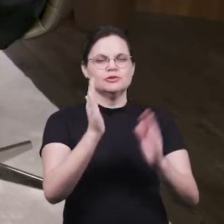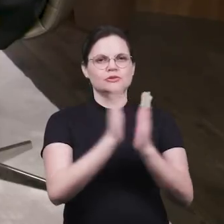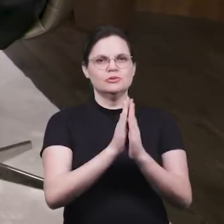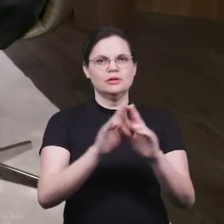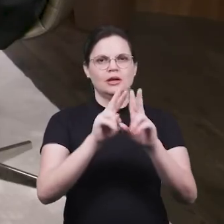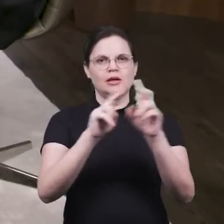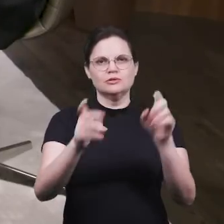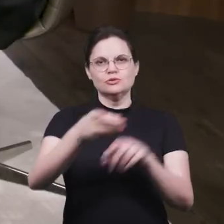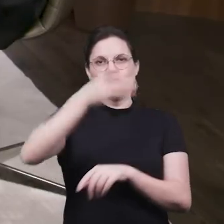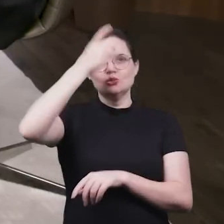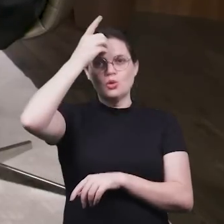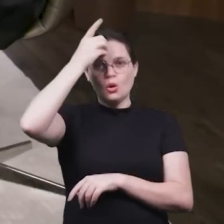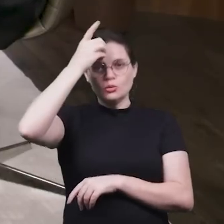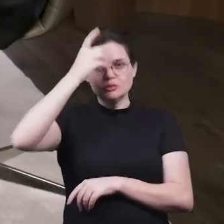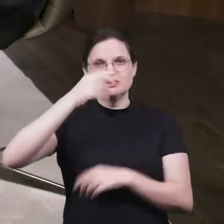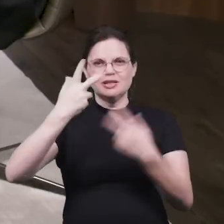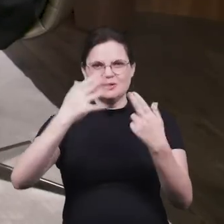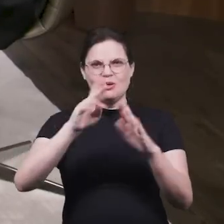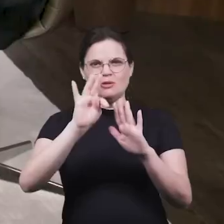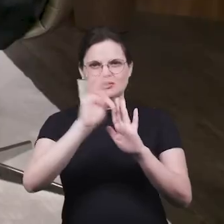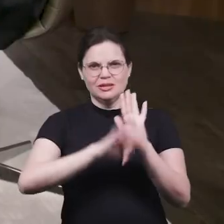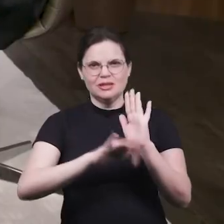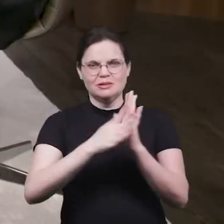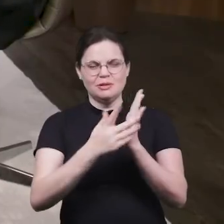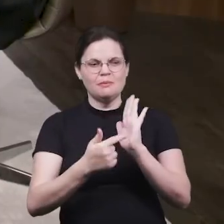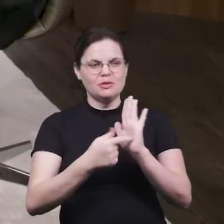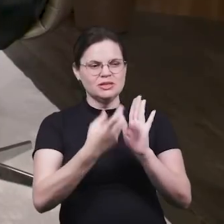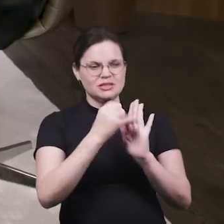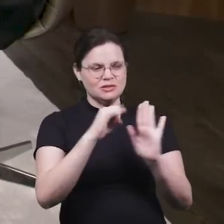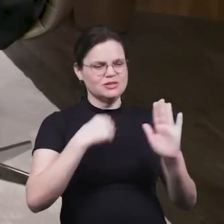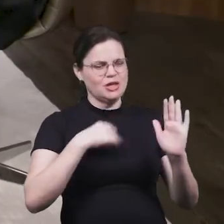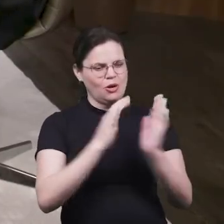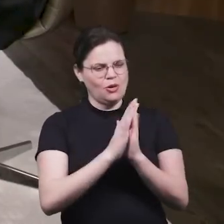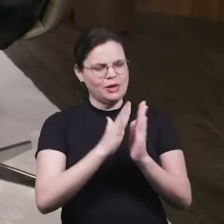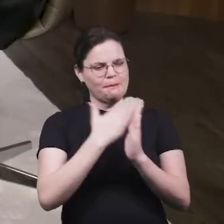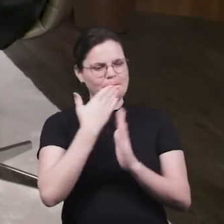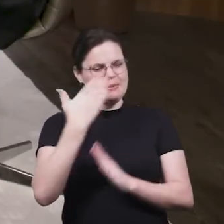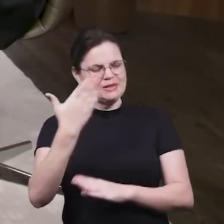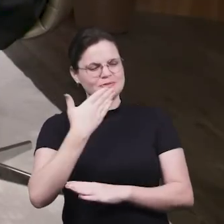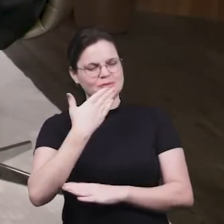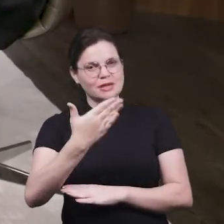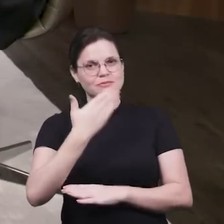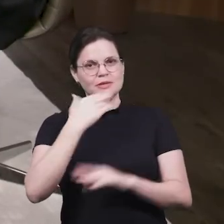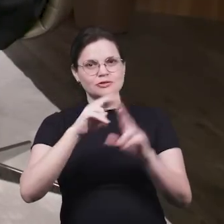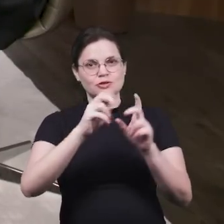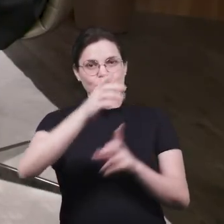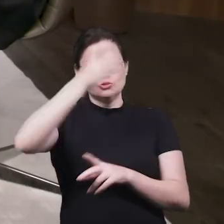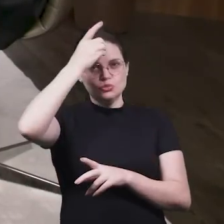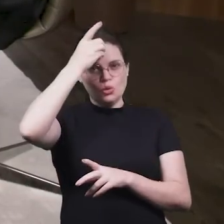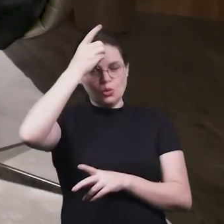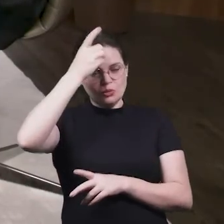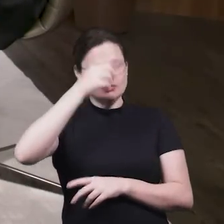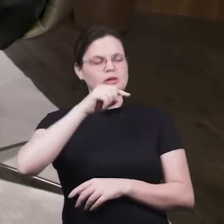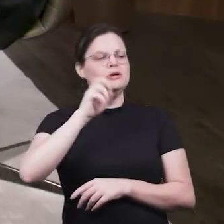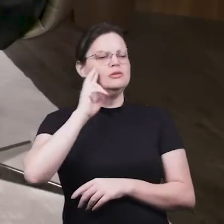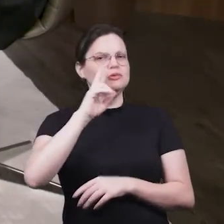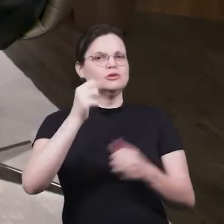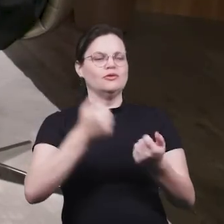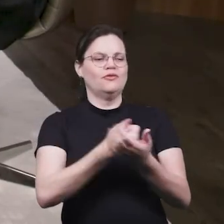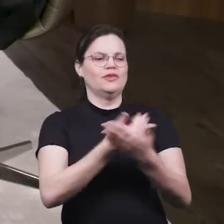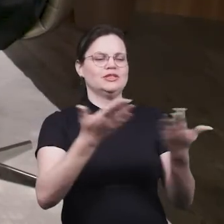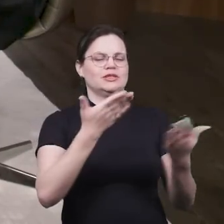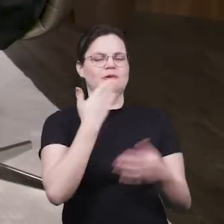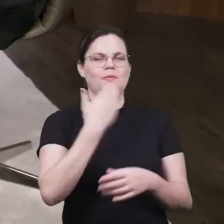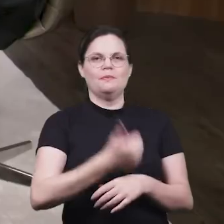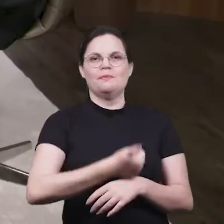vos mostrarei caminho mais excelente. Então, a obra é um caminho mais excelente. Então, quando hoje